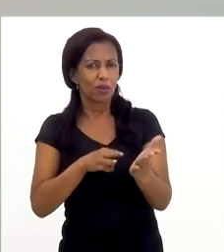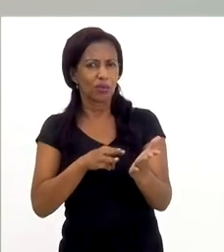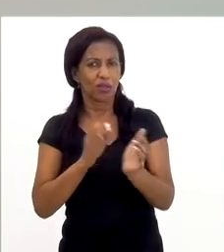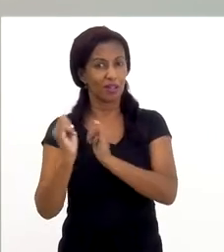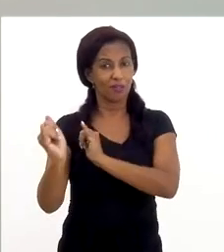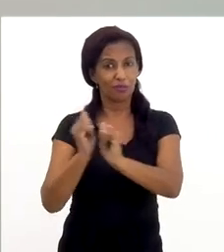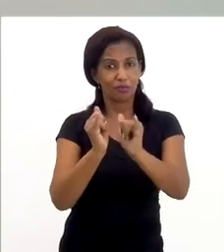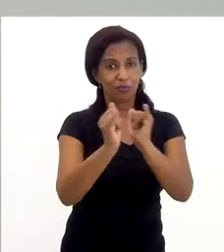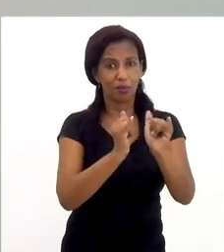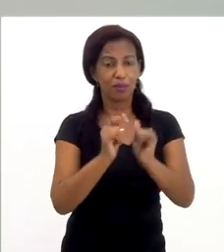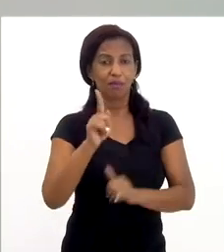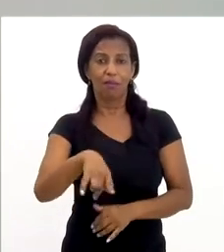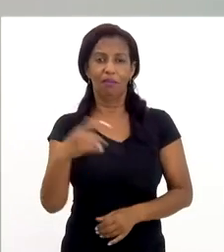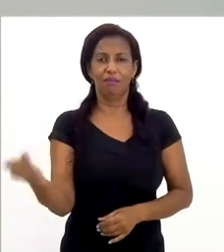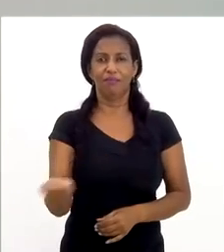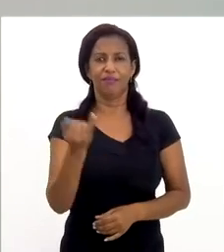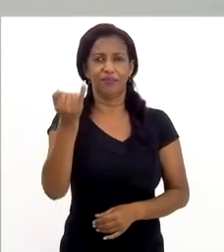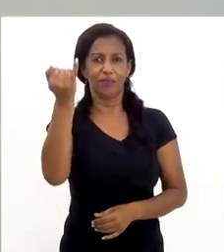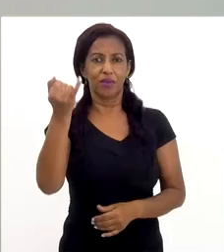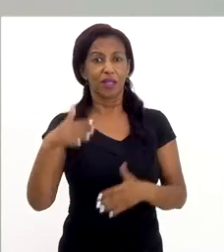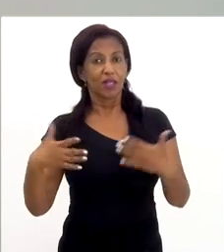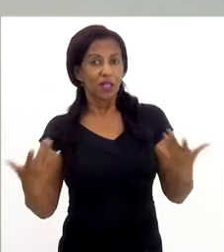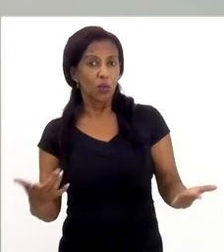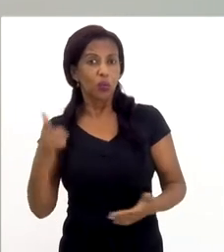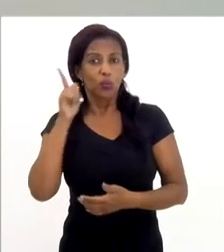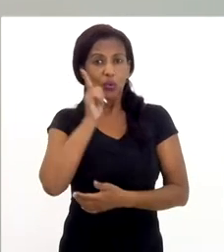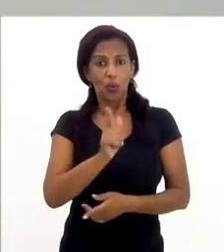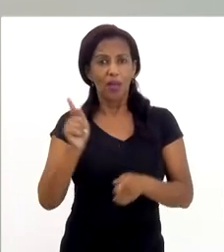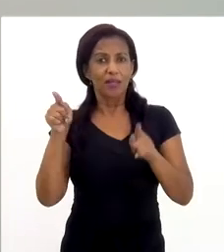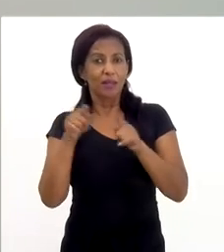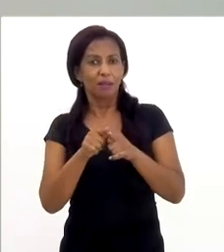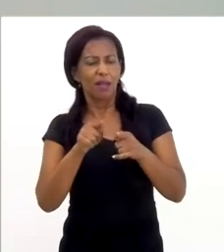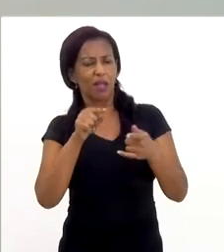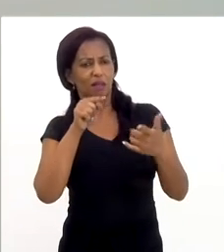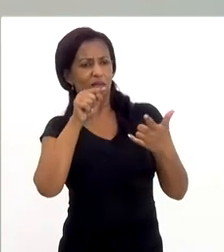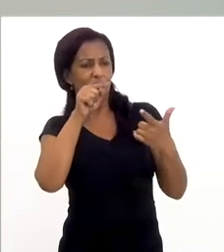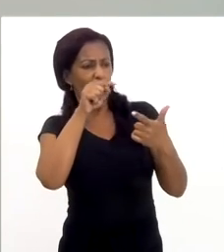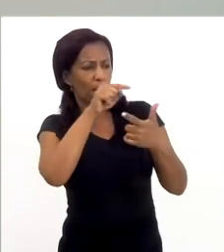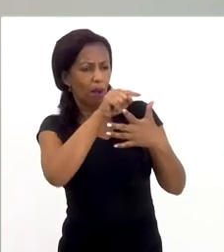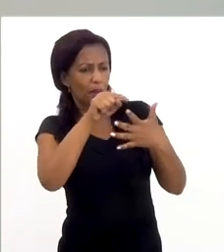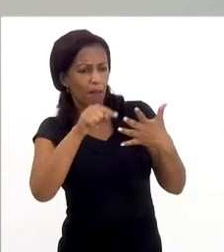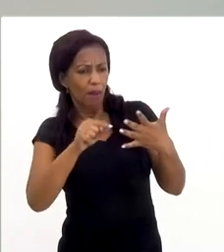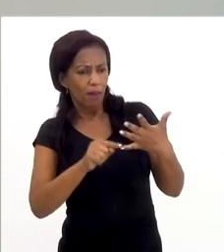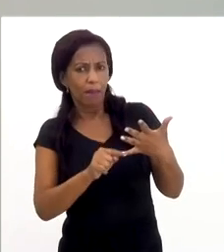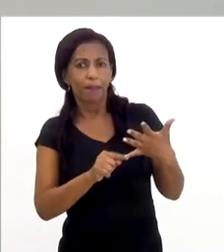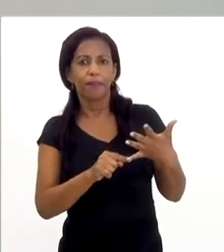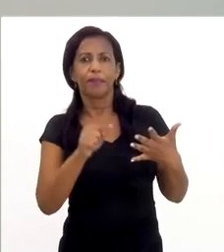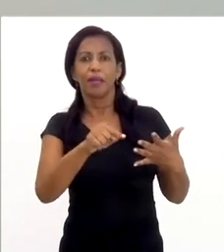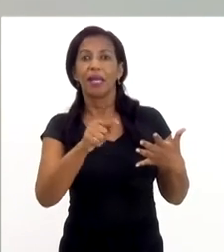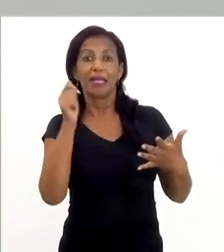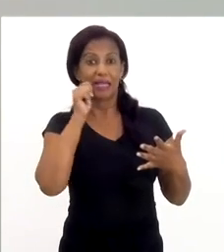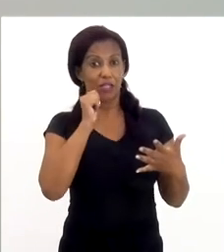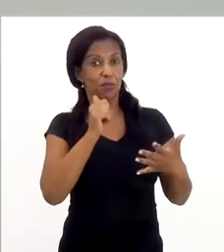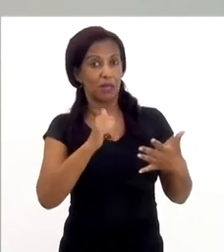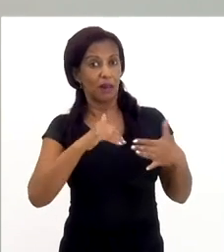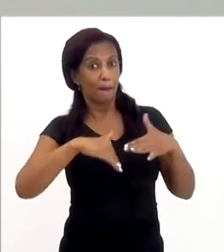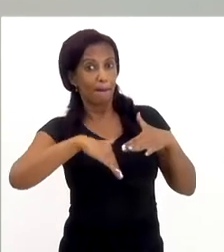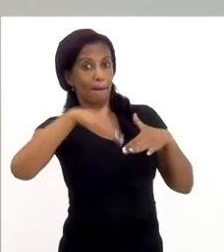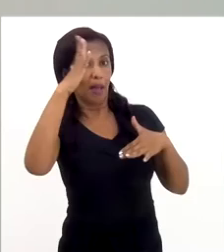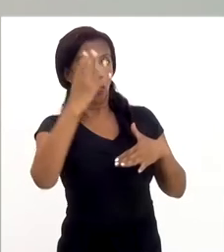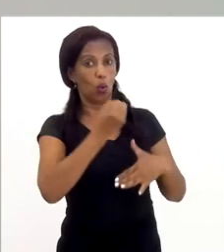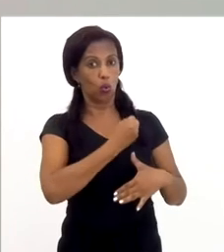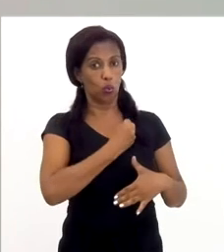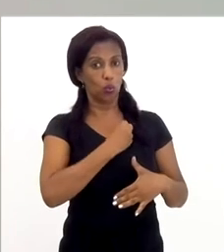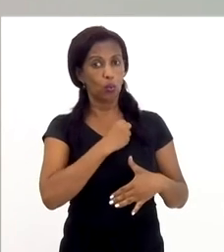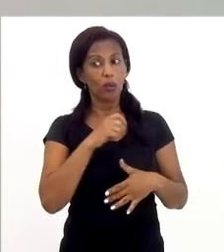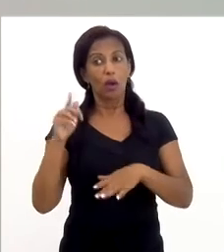a metodologia de captação da informação de extremamente importante E com isso você consegue também identificar ele foi maior número né entre